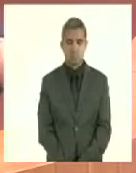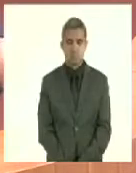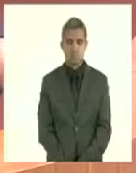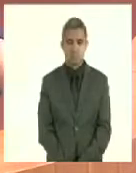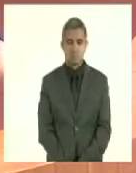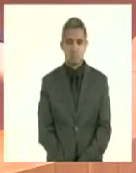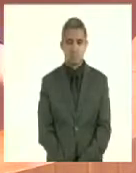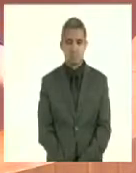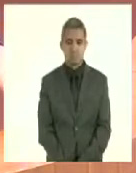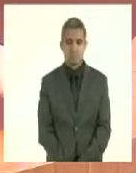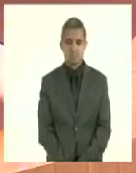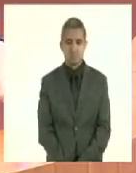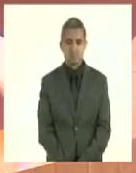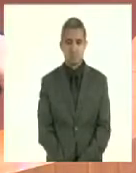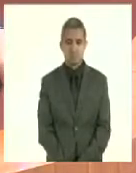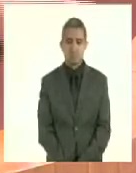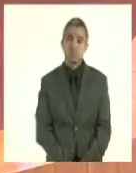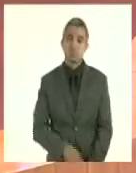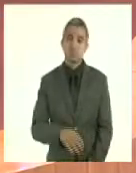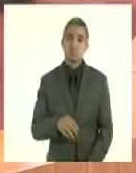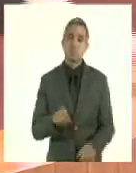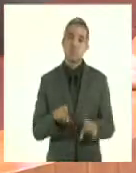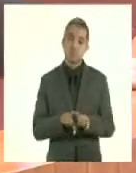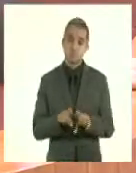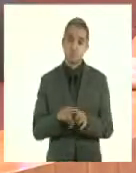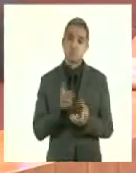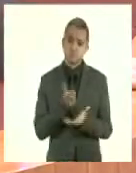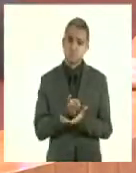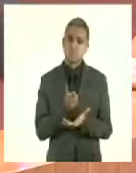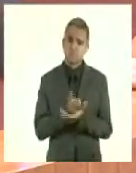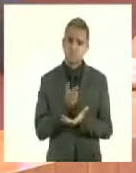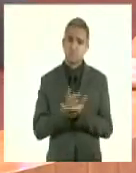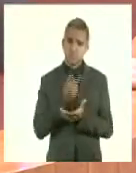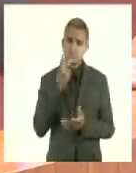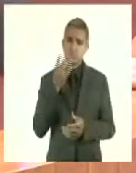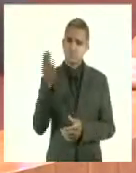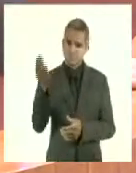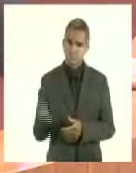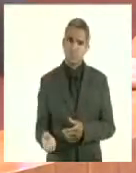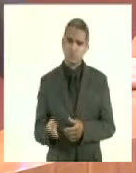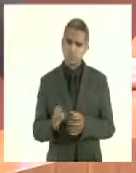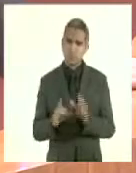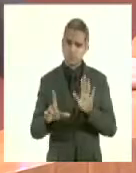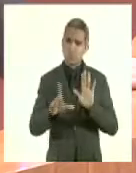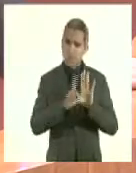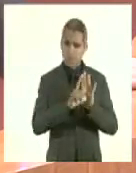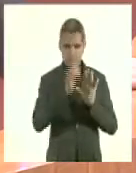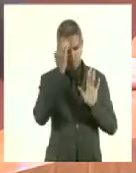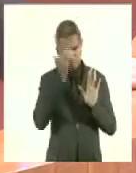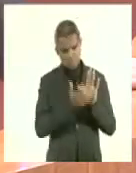Eu mesmo tenho dito no meu pronunciamento que é legítima. A candidatura que Vossa Excelência